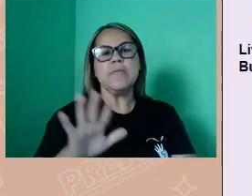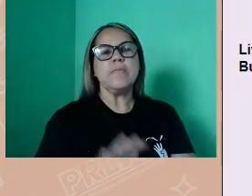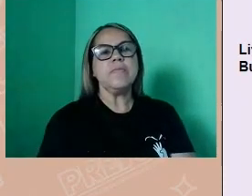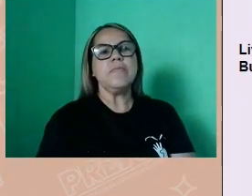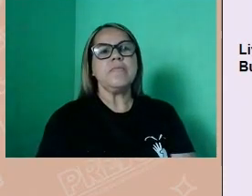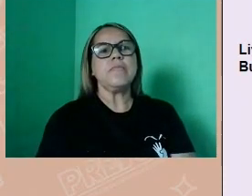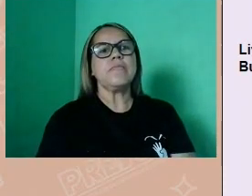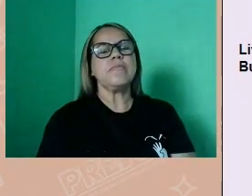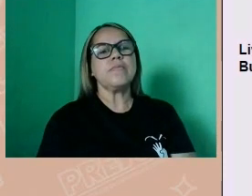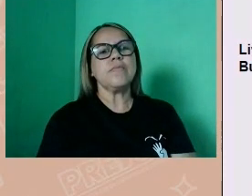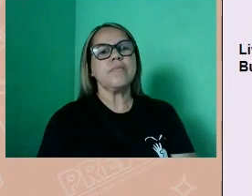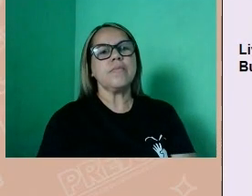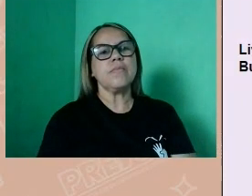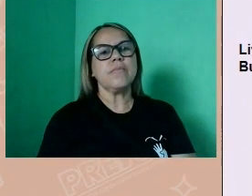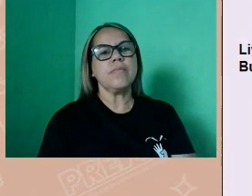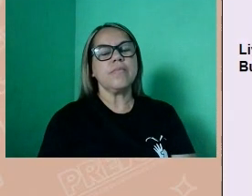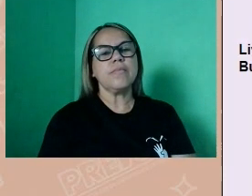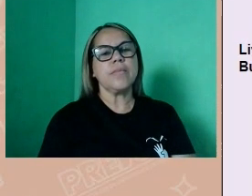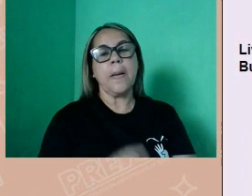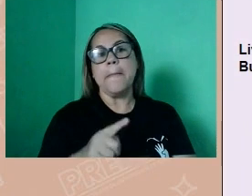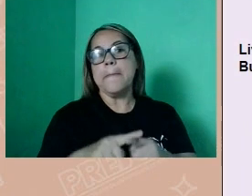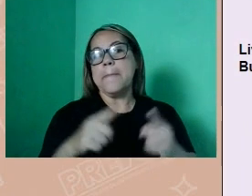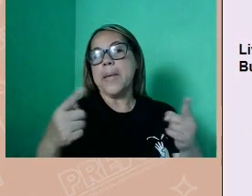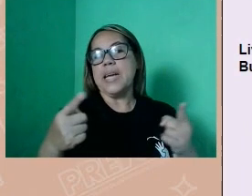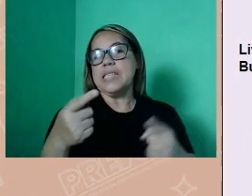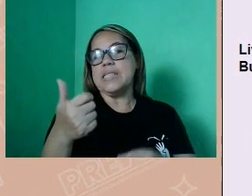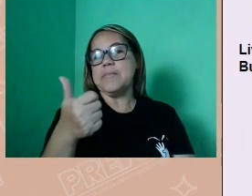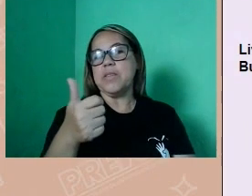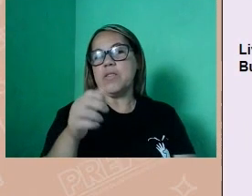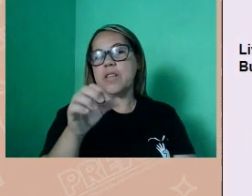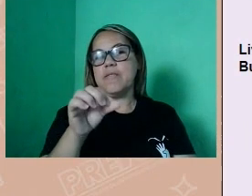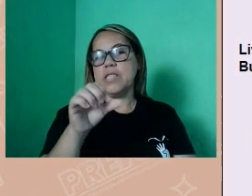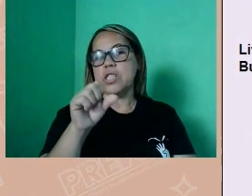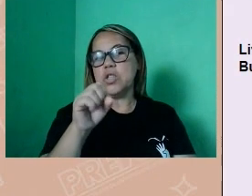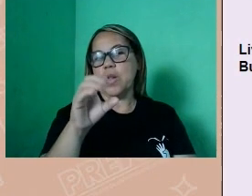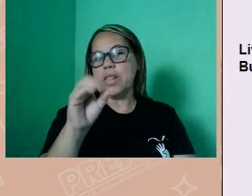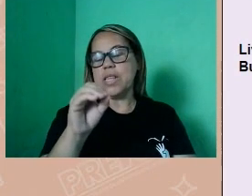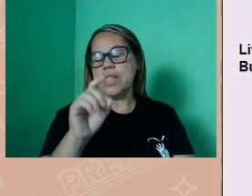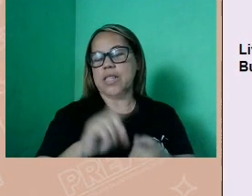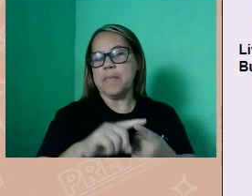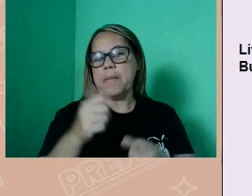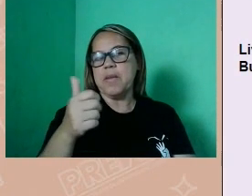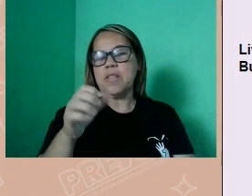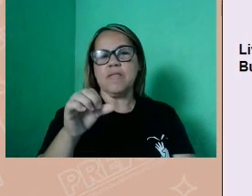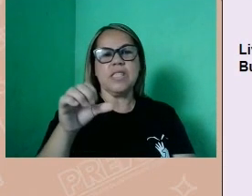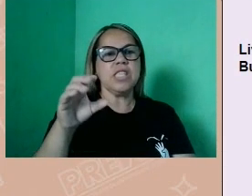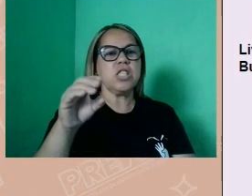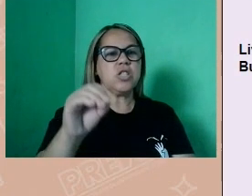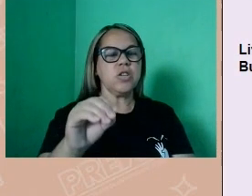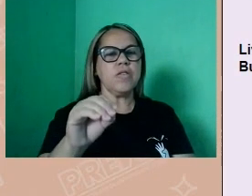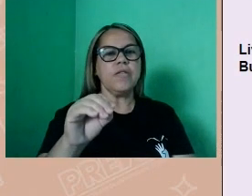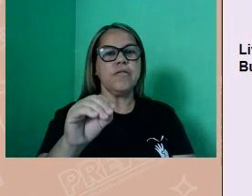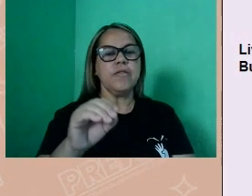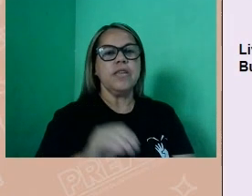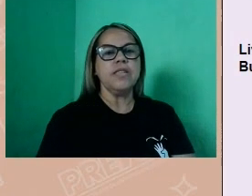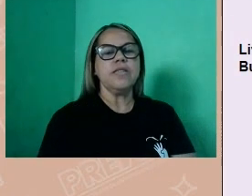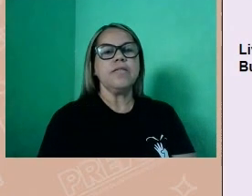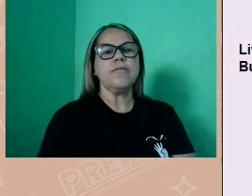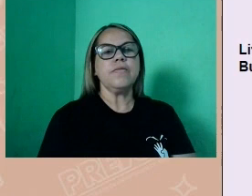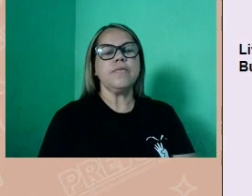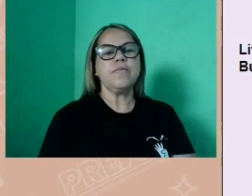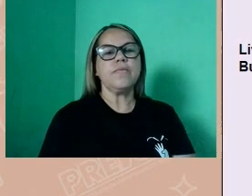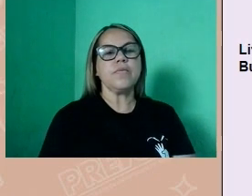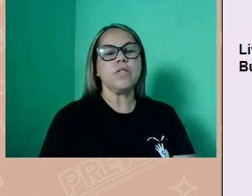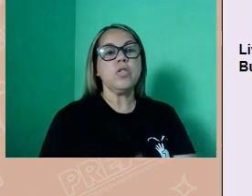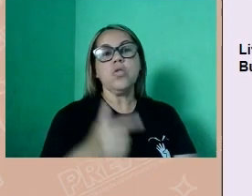1980 mas em 1980 e 90 other thrill-seeking young Brazilians outros